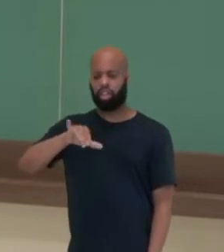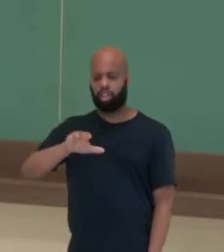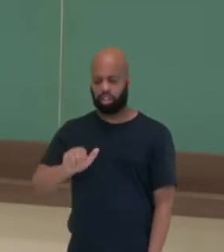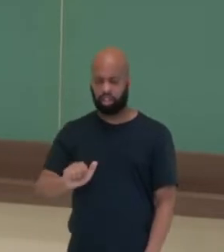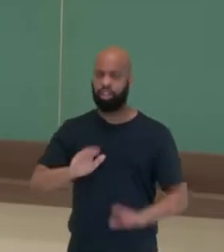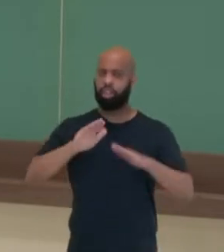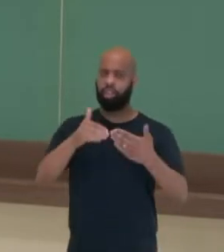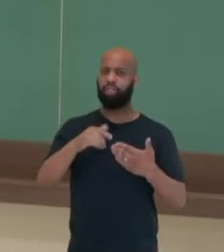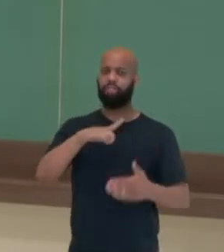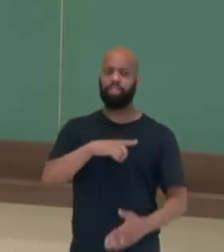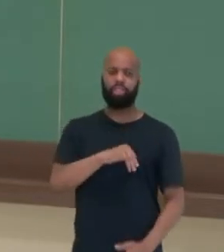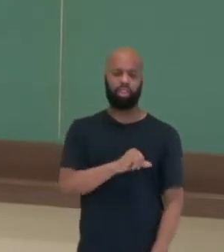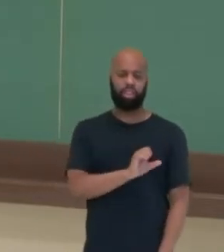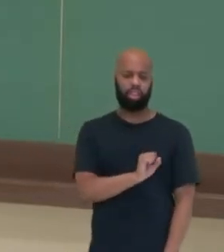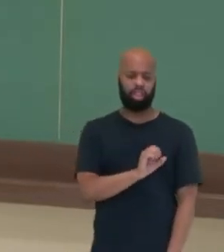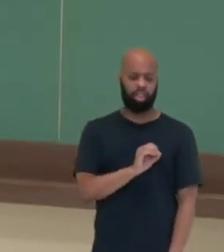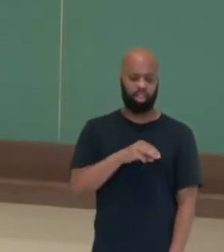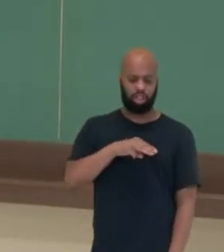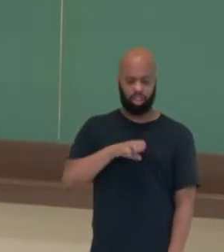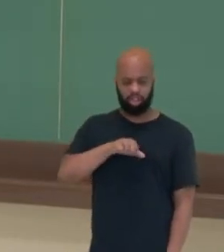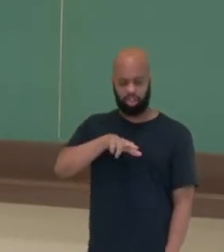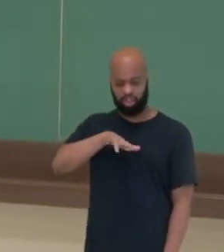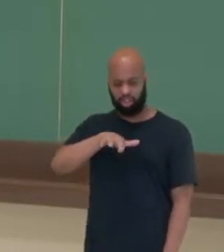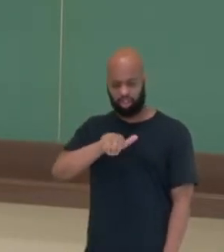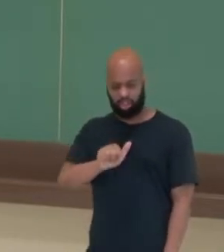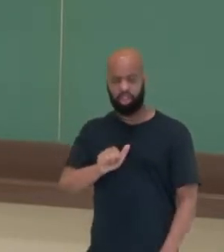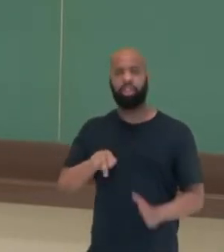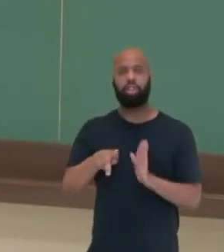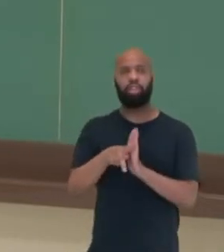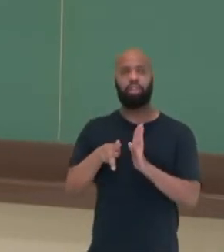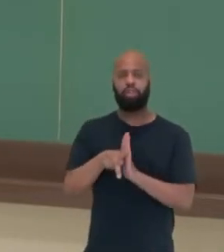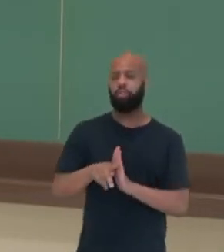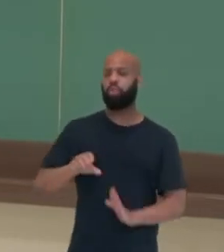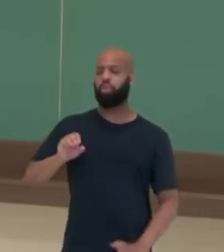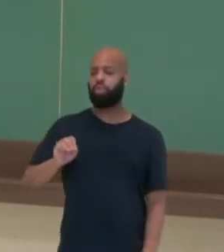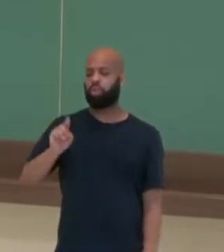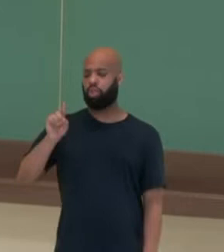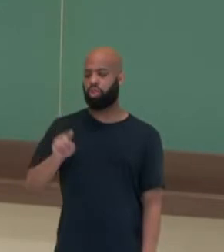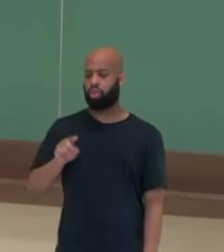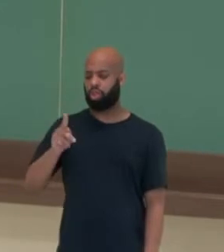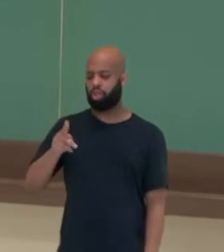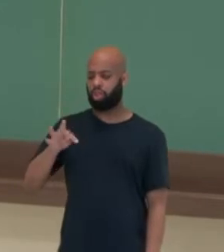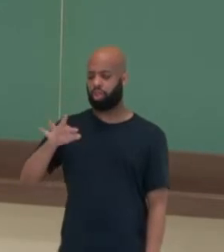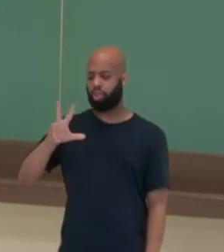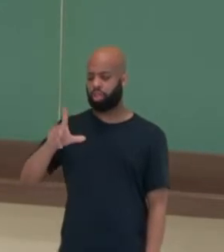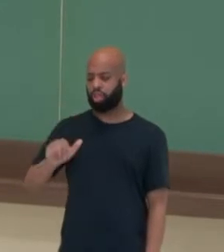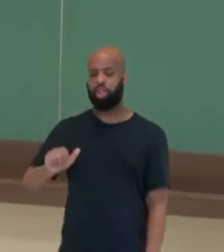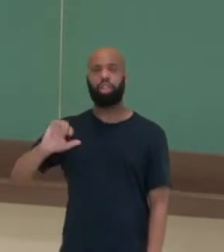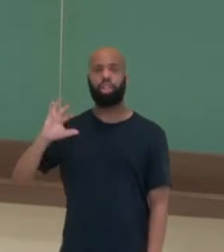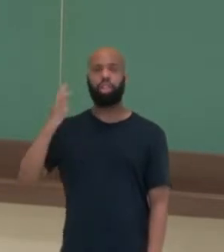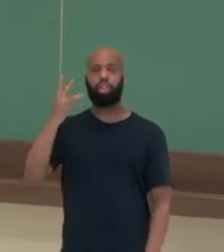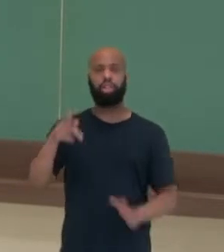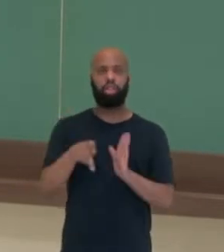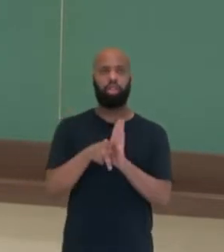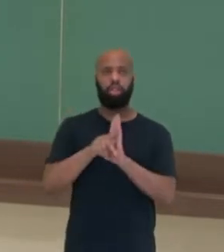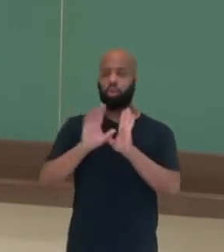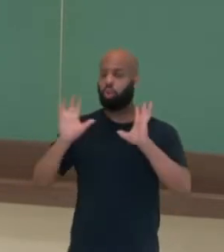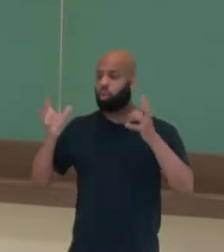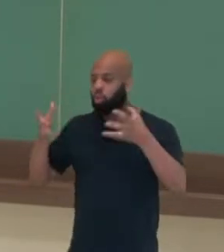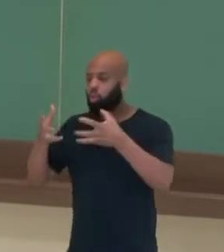Isomeria ótica é um tipo de isomeria que ocorre entre os compostos